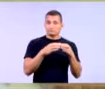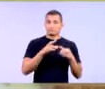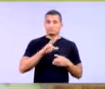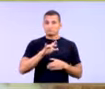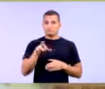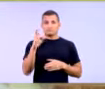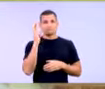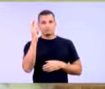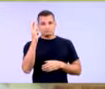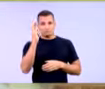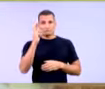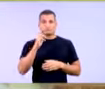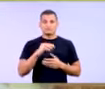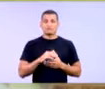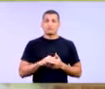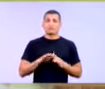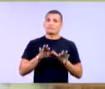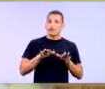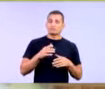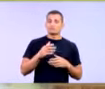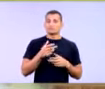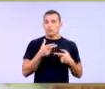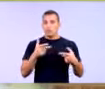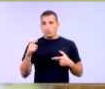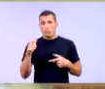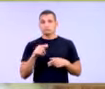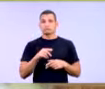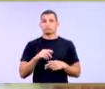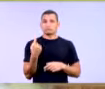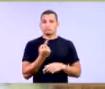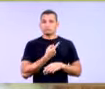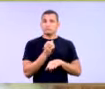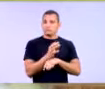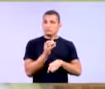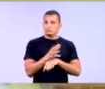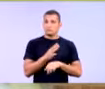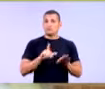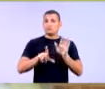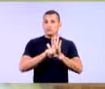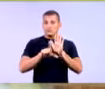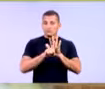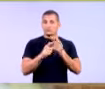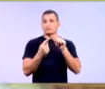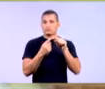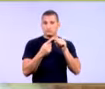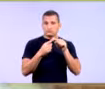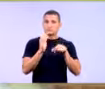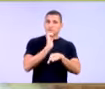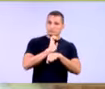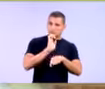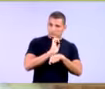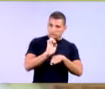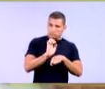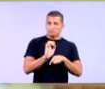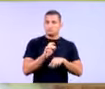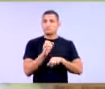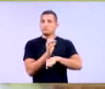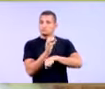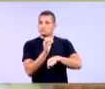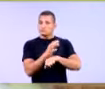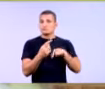vai dar as orientações, como a professora falou, de acordo com a lei do estágio, de acordo com aquelas orientações que